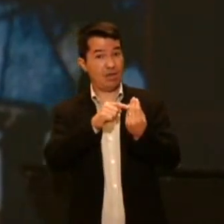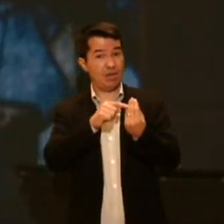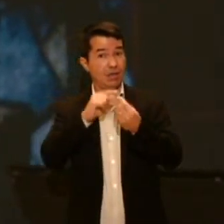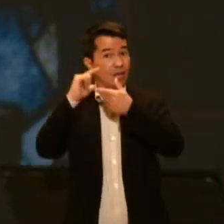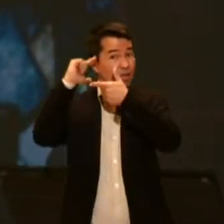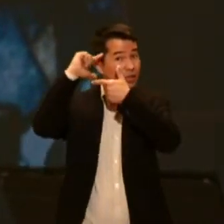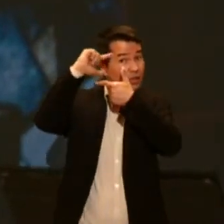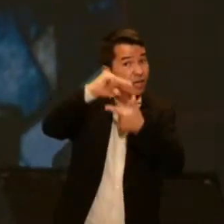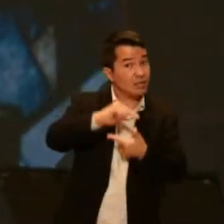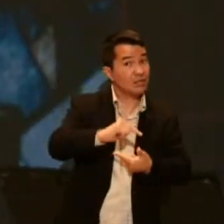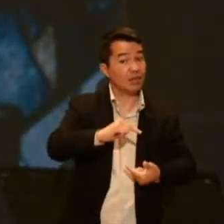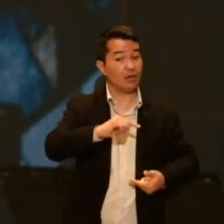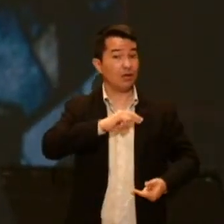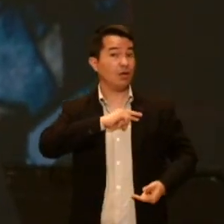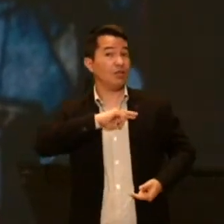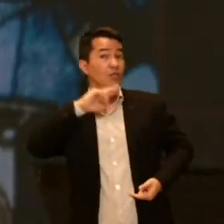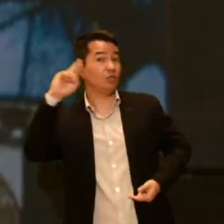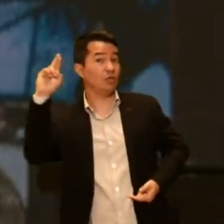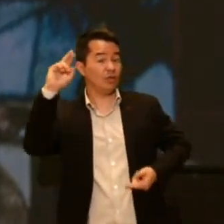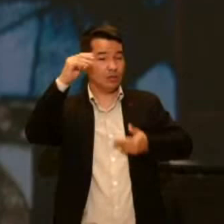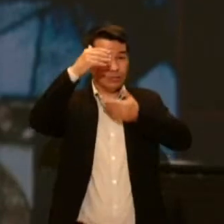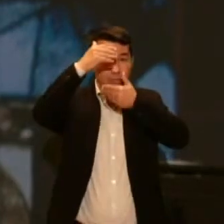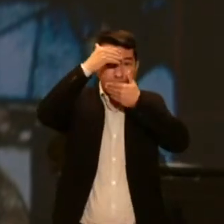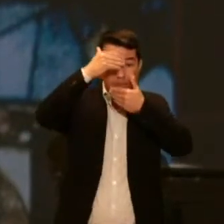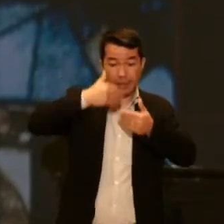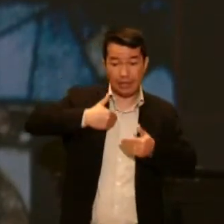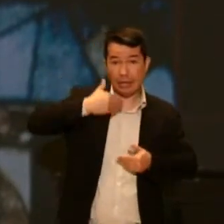que colocar aos pés de Jesus.